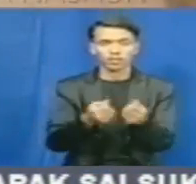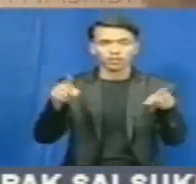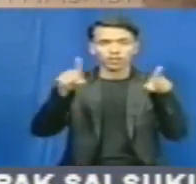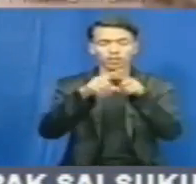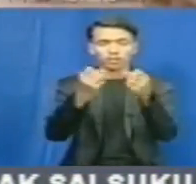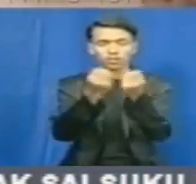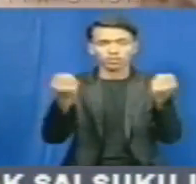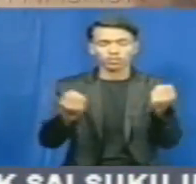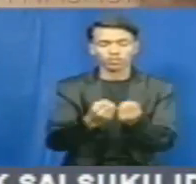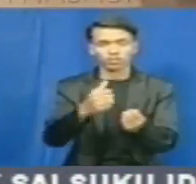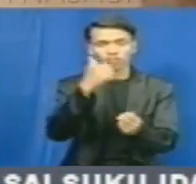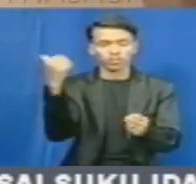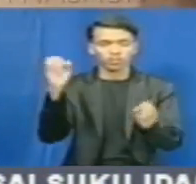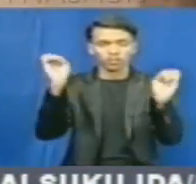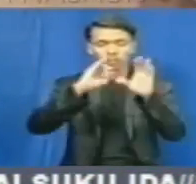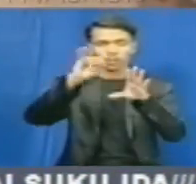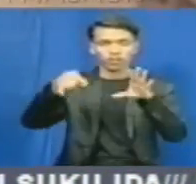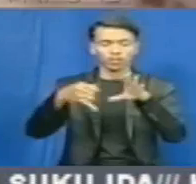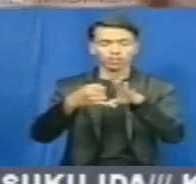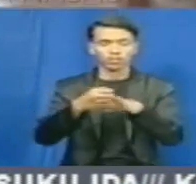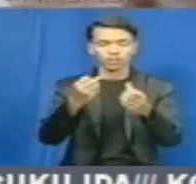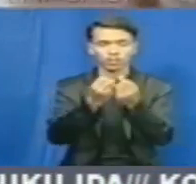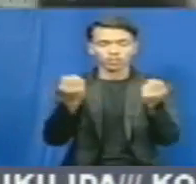suku ketakida no la pertence ba suku meligo.